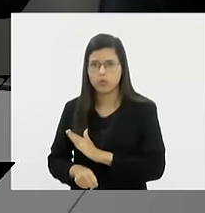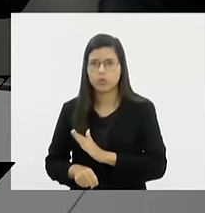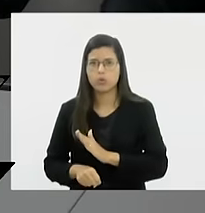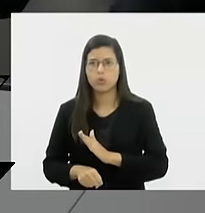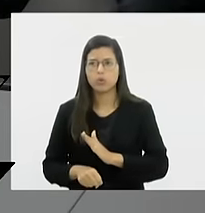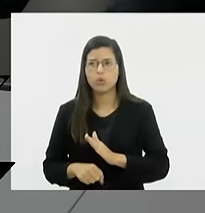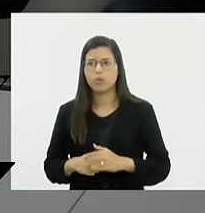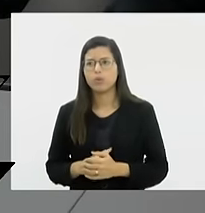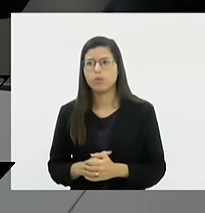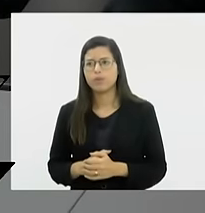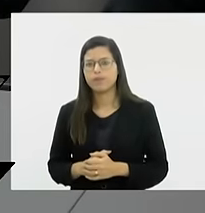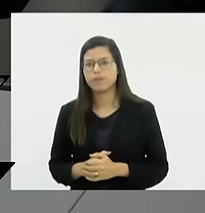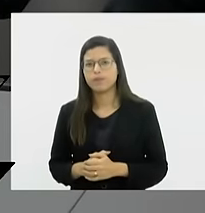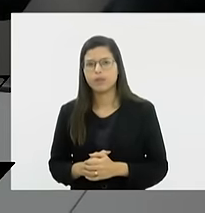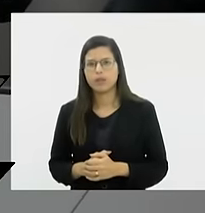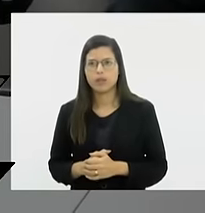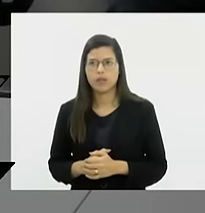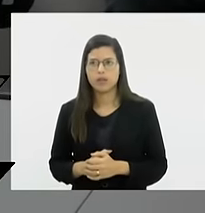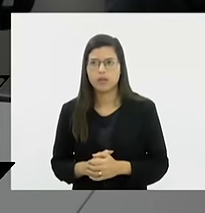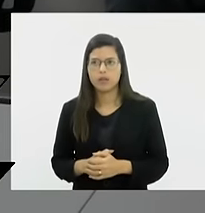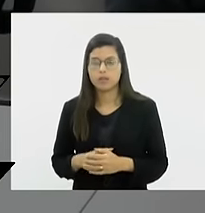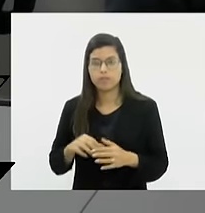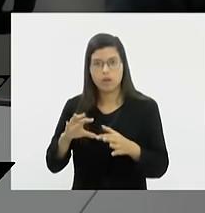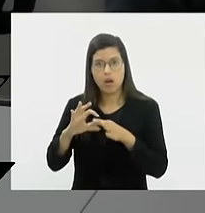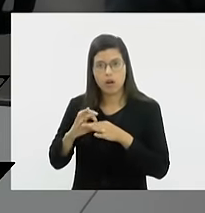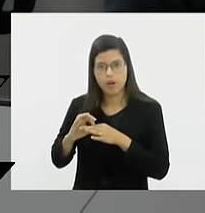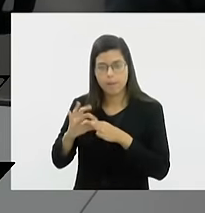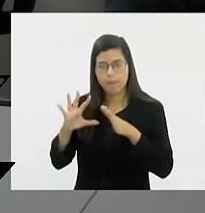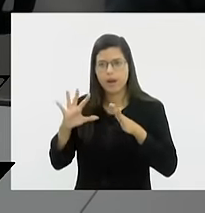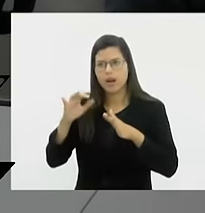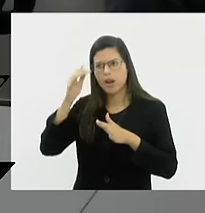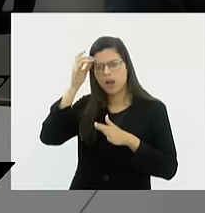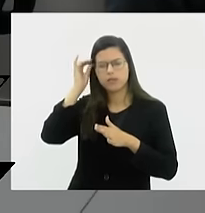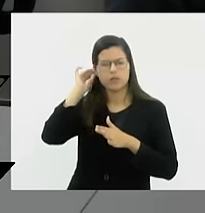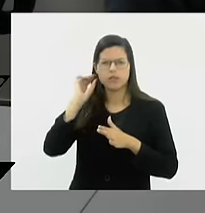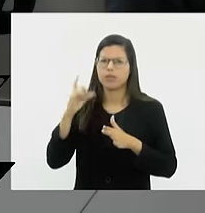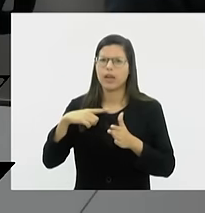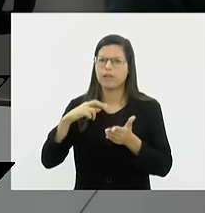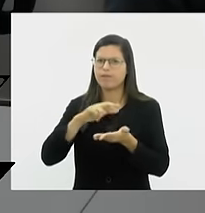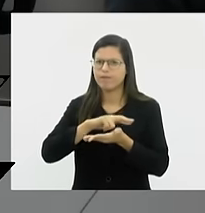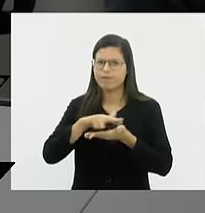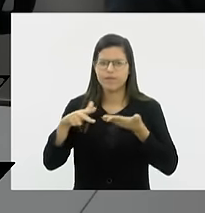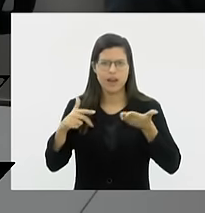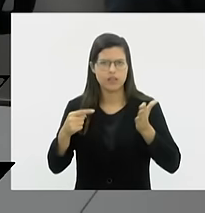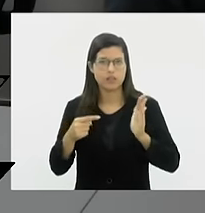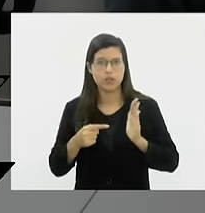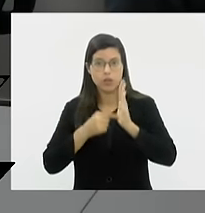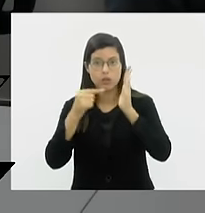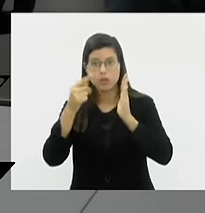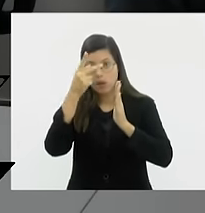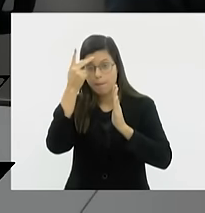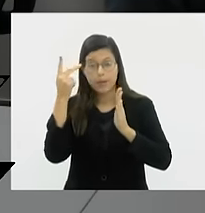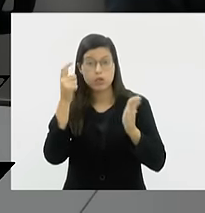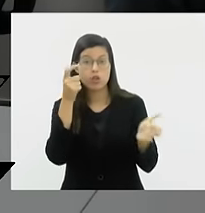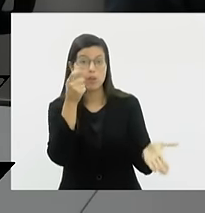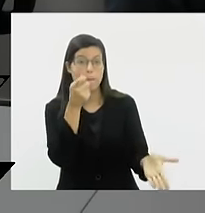seria liberado sem qualquer ônus. Eu tenho várias denúncias de que as pessoas